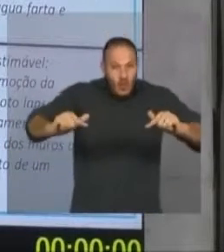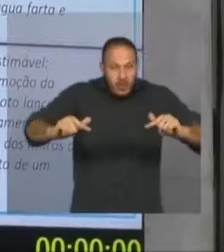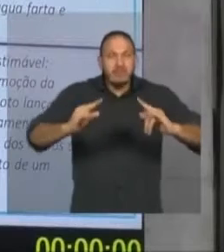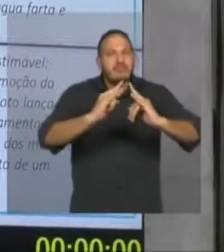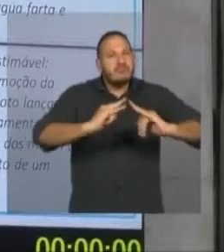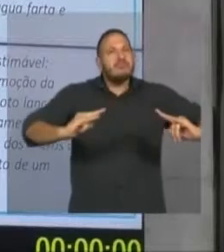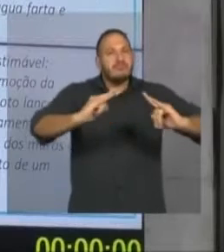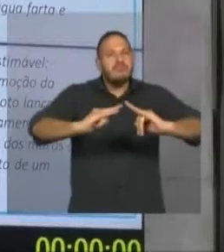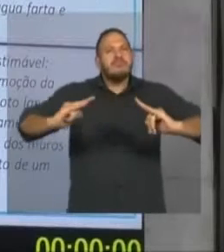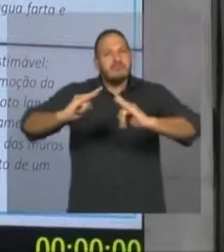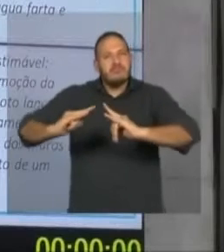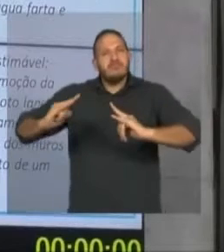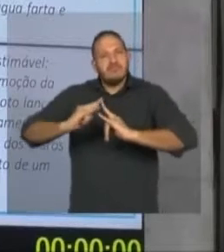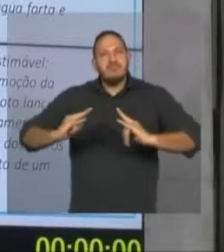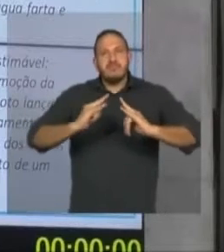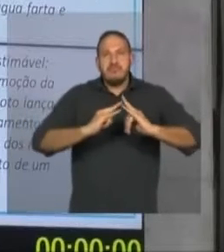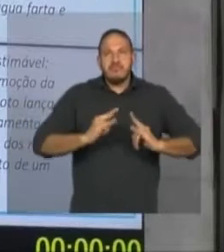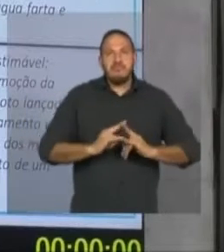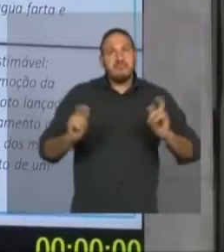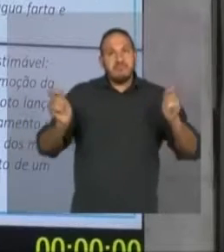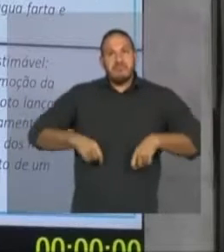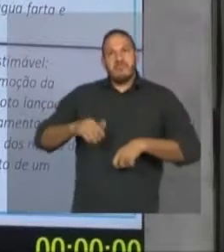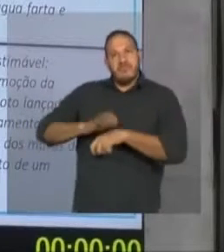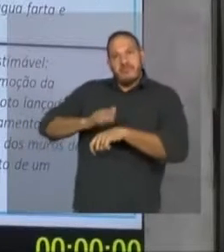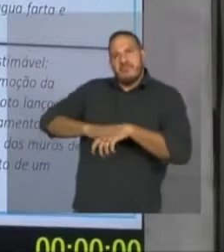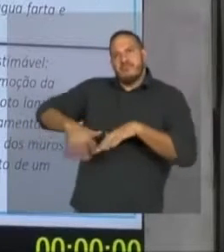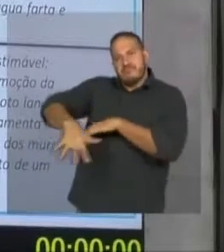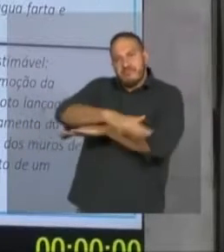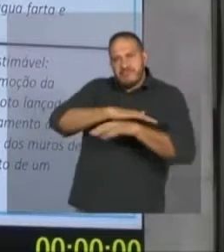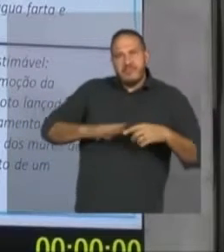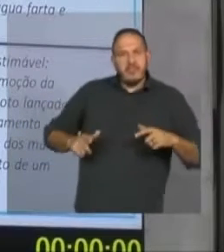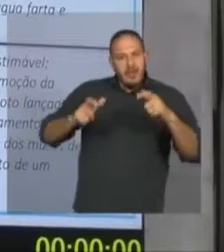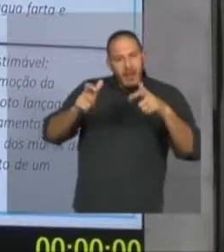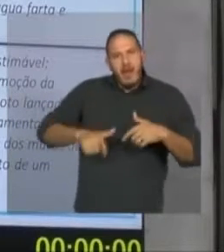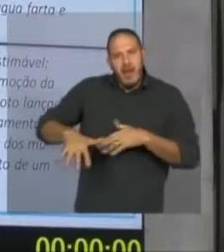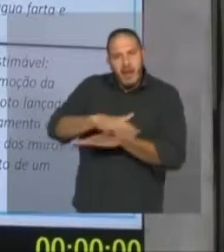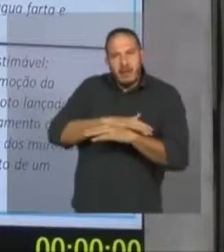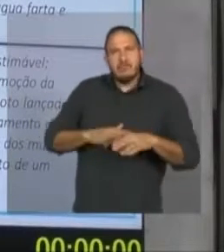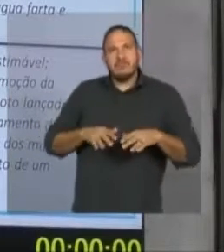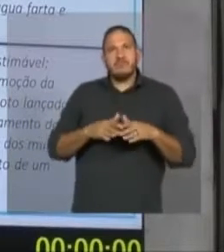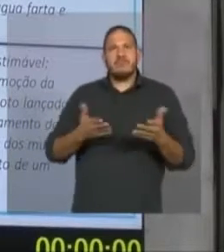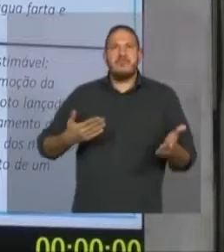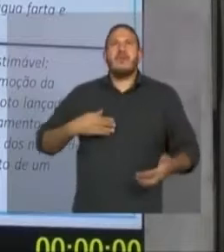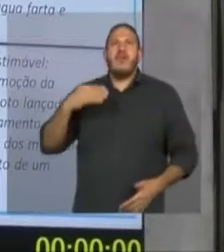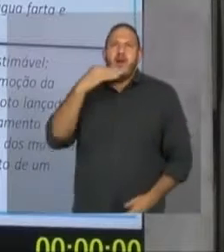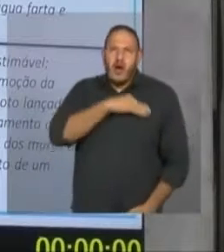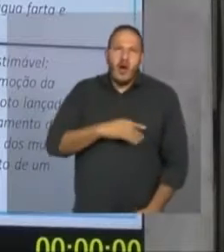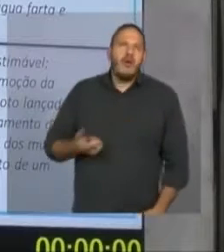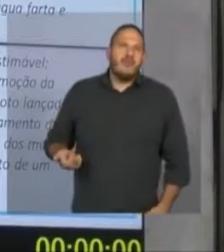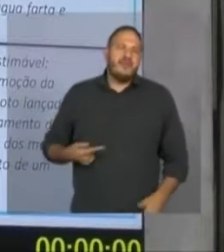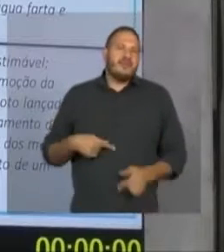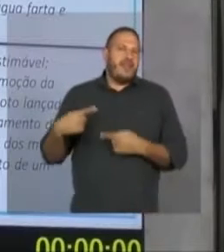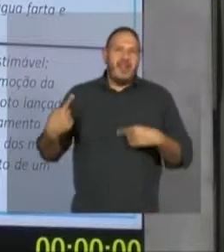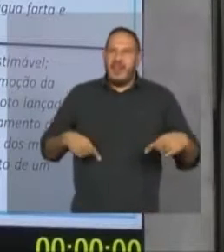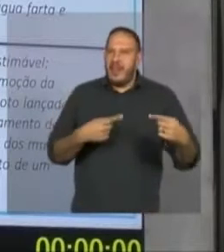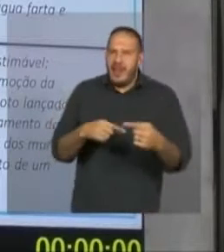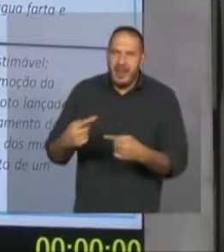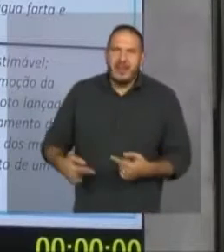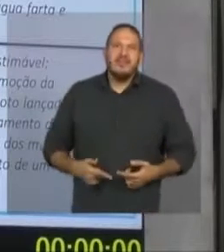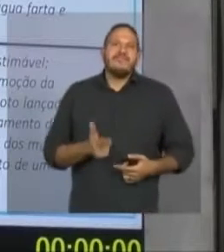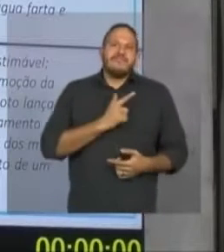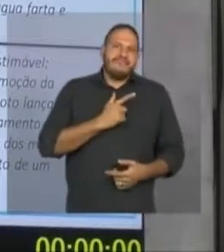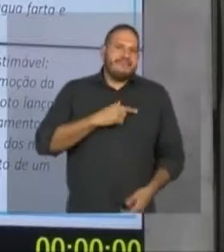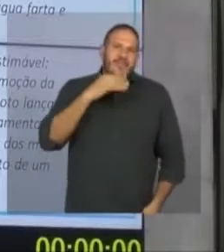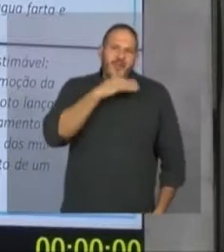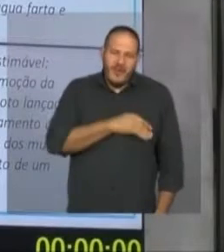Rua montasse as suas barracas ali, dentro daquela área do estacionamento. Claro que foi contestada. Eu acho